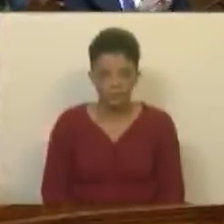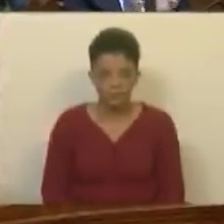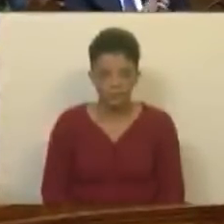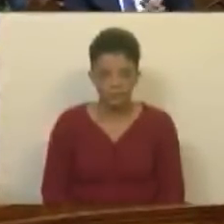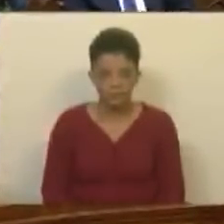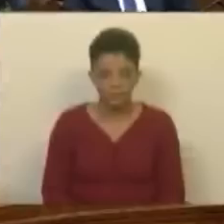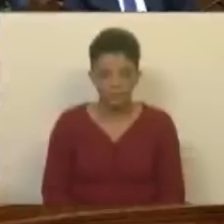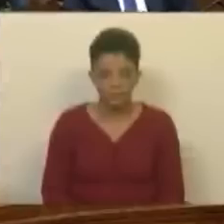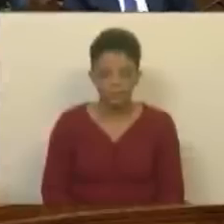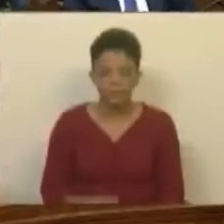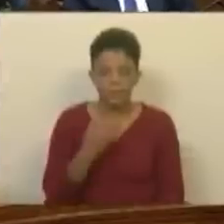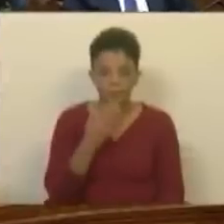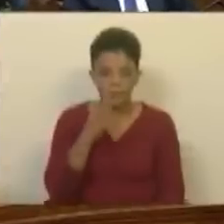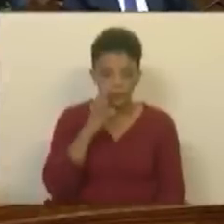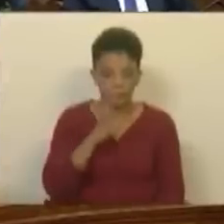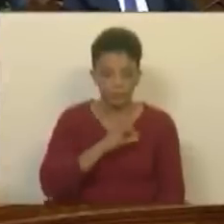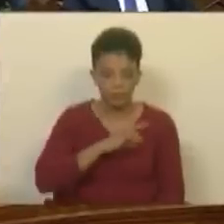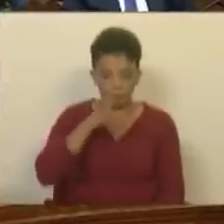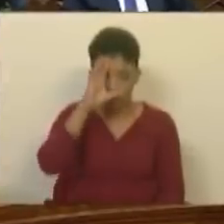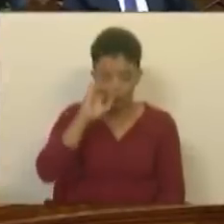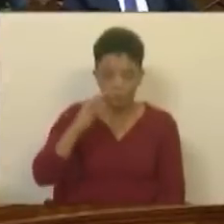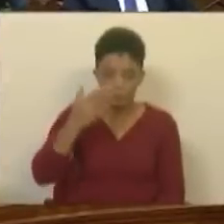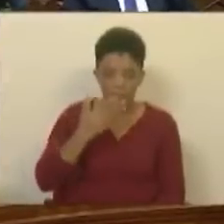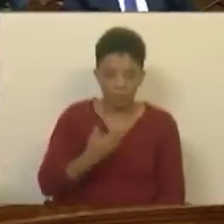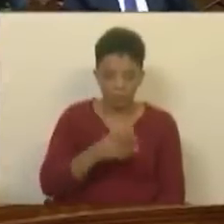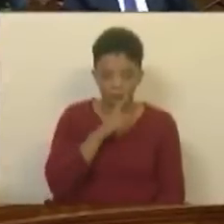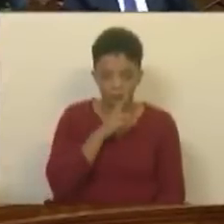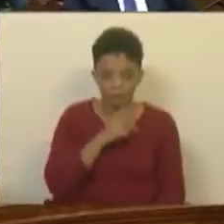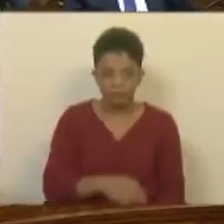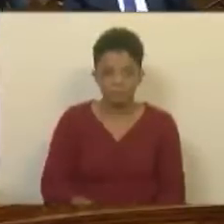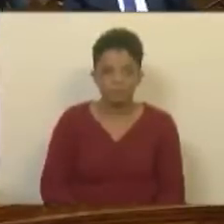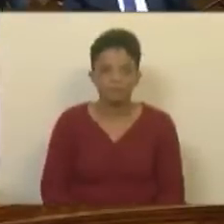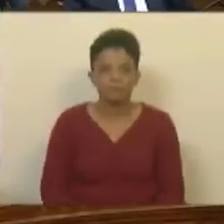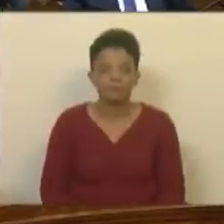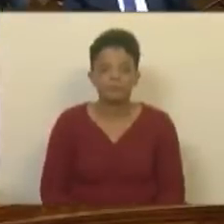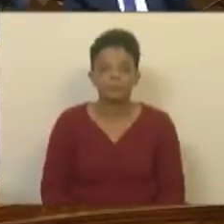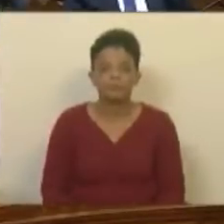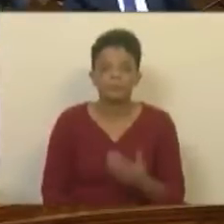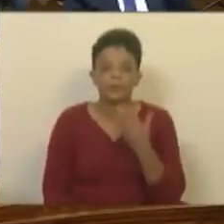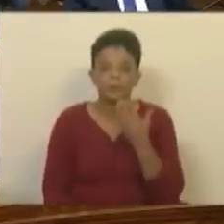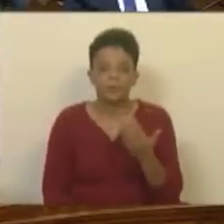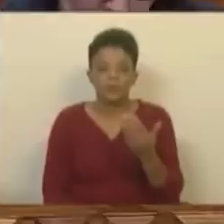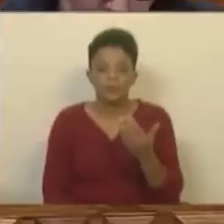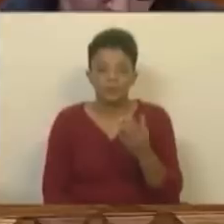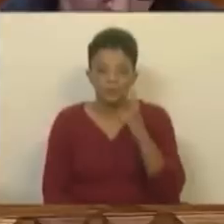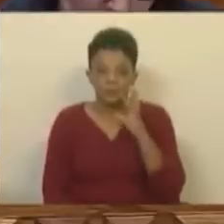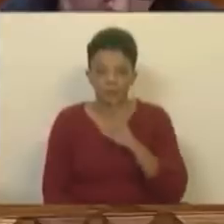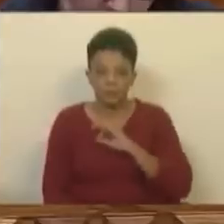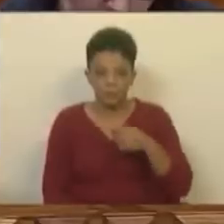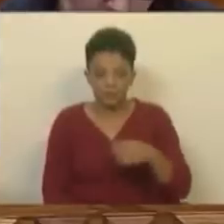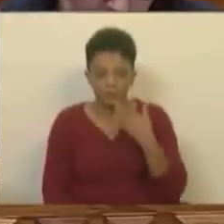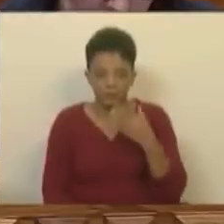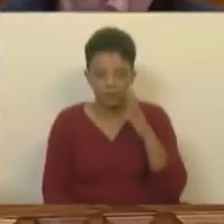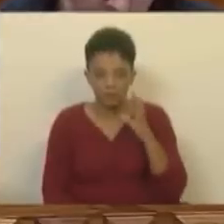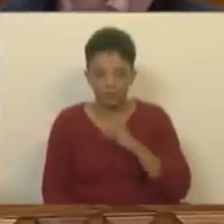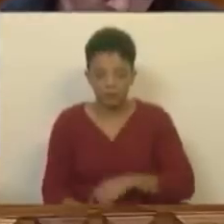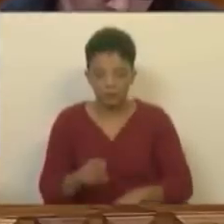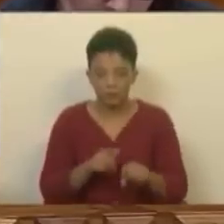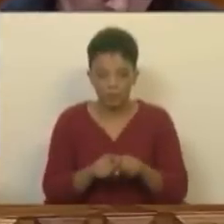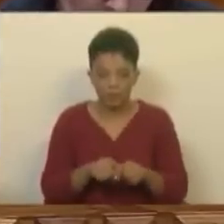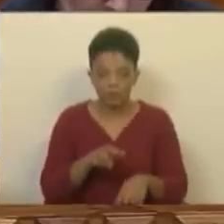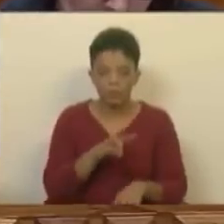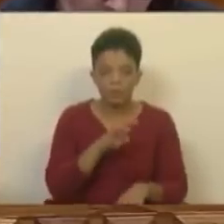tenho agora a palavra o senhor é o primeiro-ministro Muito obrigado senhor presidente Muito obrigado senhor Deputado